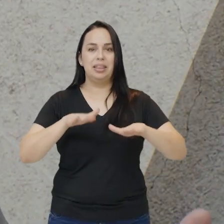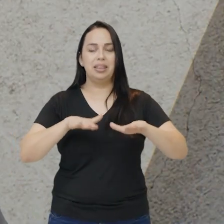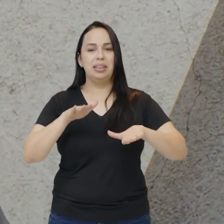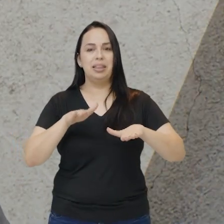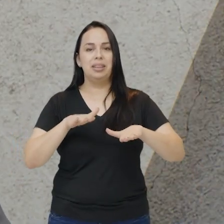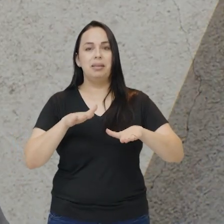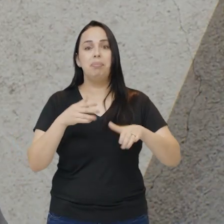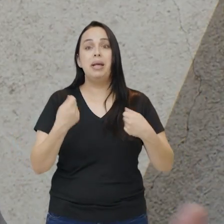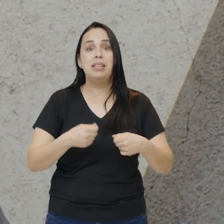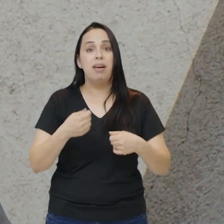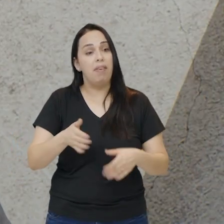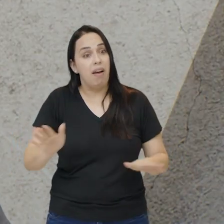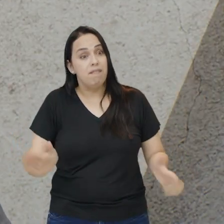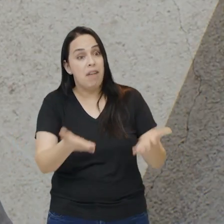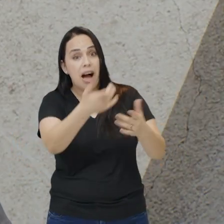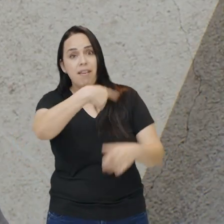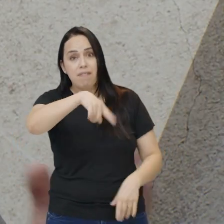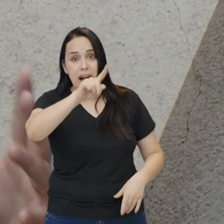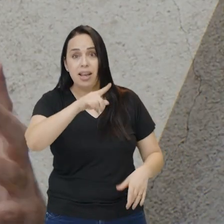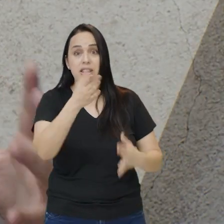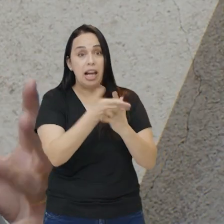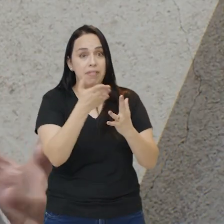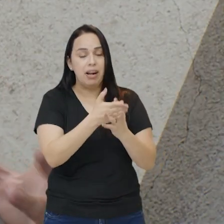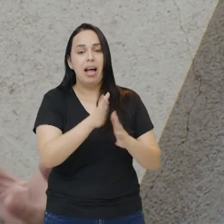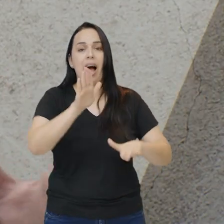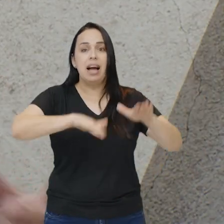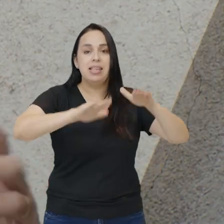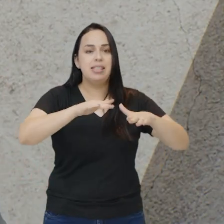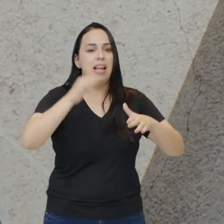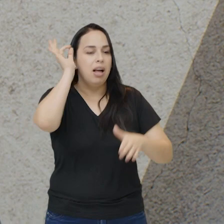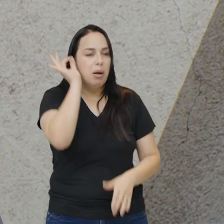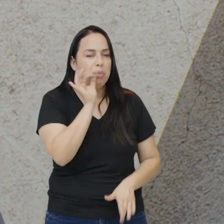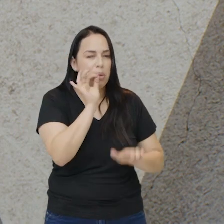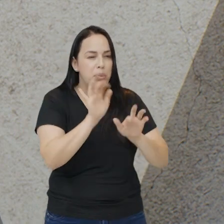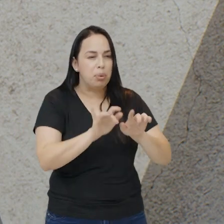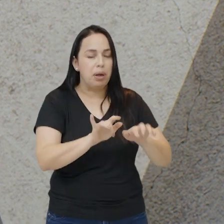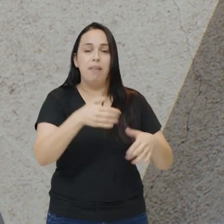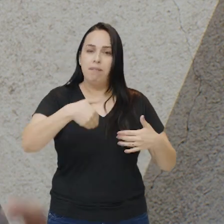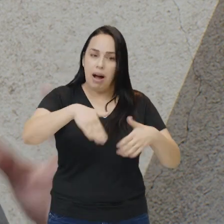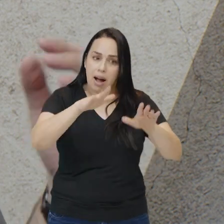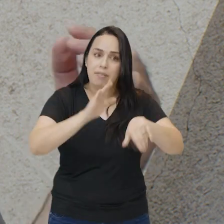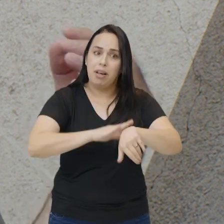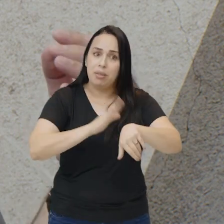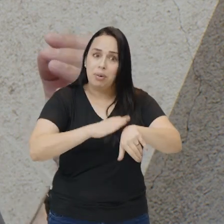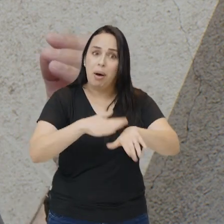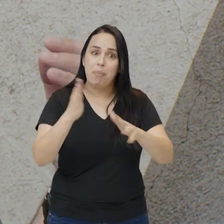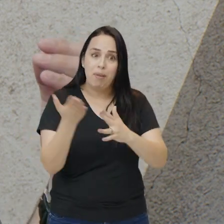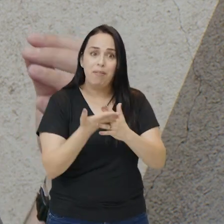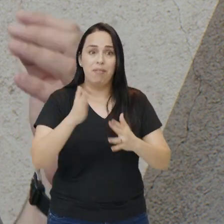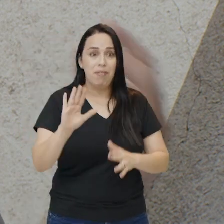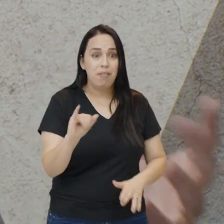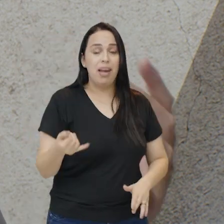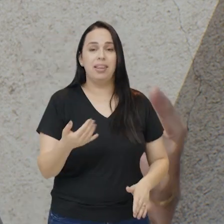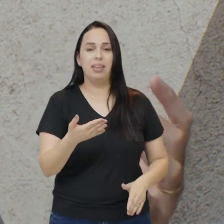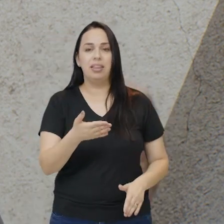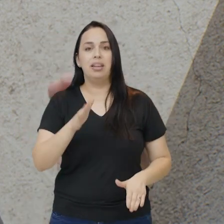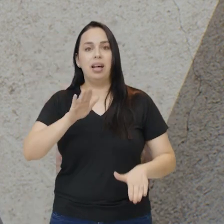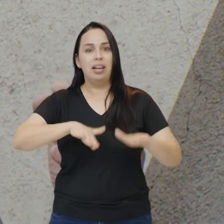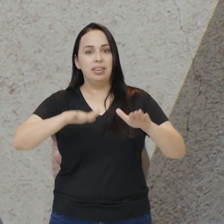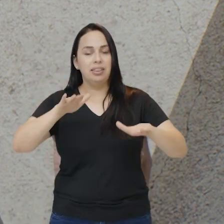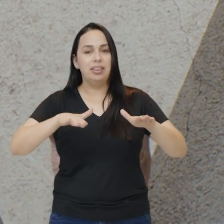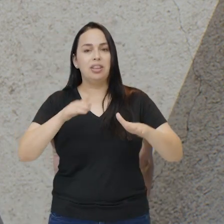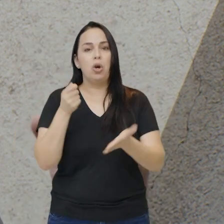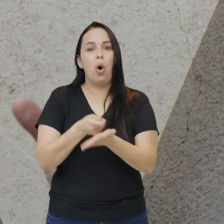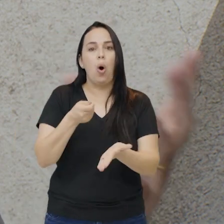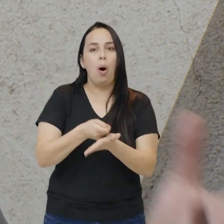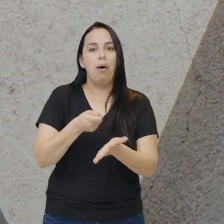tem que forçar o atendente a sair, né? Porque ele está tão envolvido ali, fala, não, agora é seu horário, pode ir, né? Tanto é que hoje em dia muito em call center é